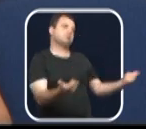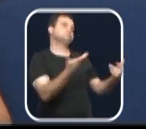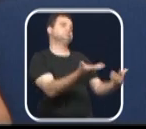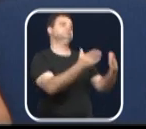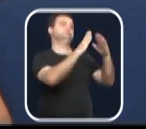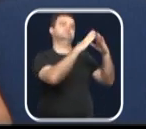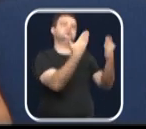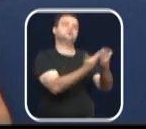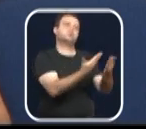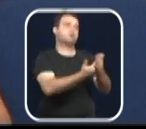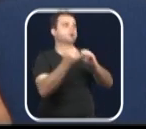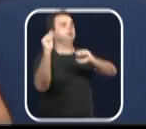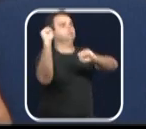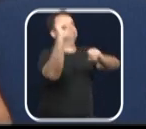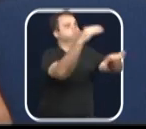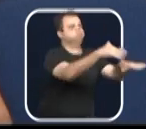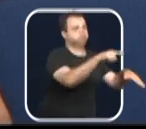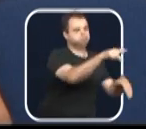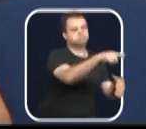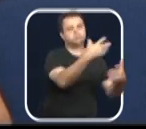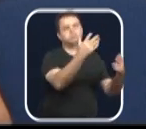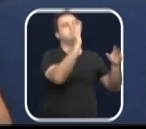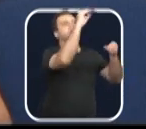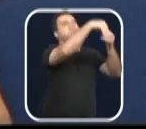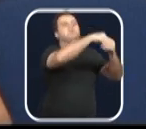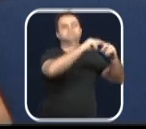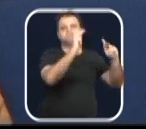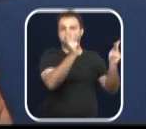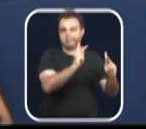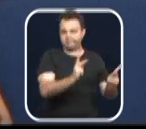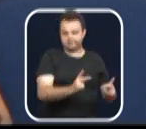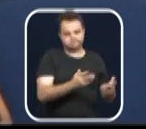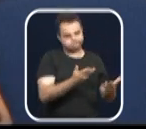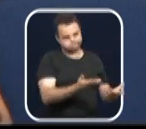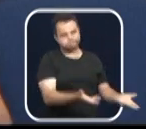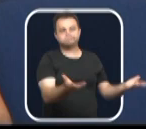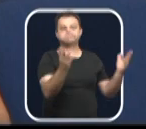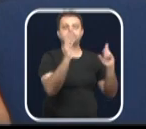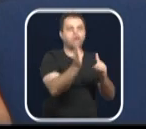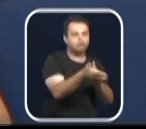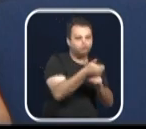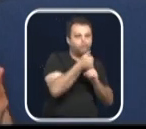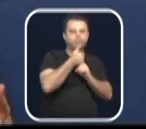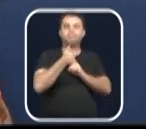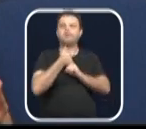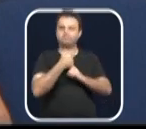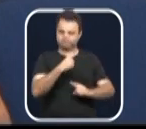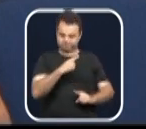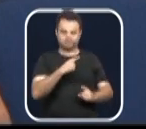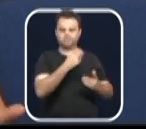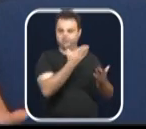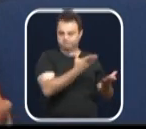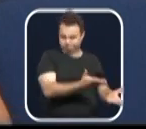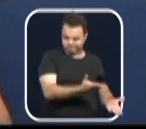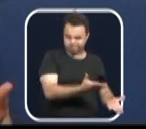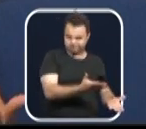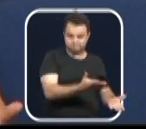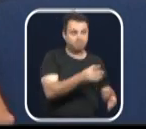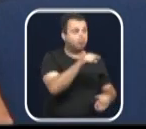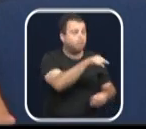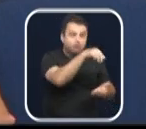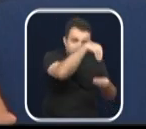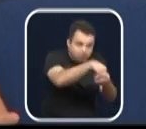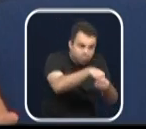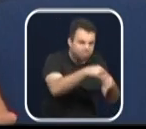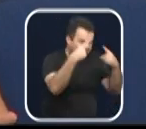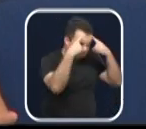mas uma ilha de paz, de acolhimento. Um espaço onde você sabe que a violência ali não